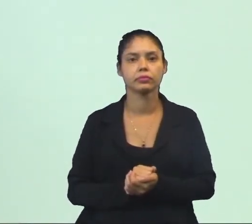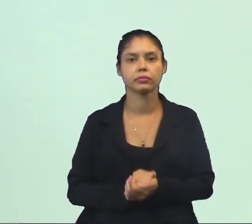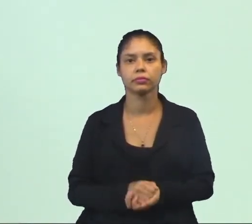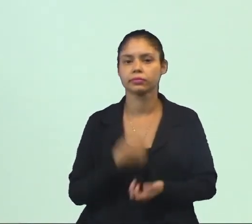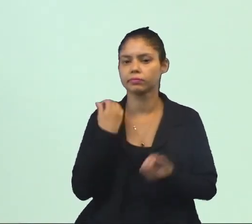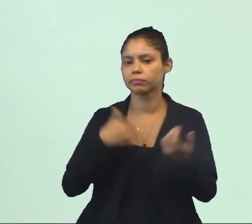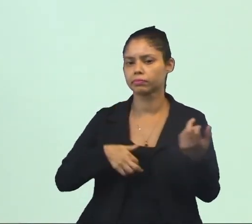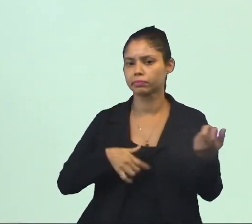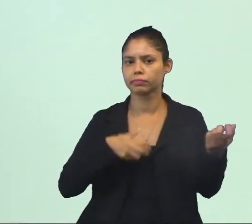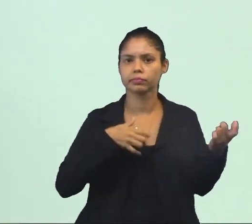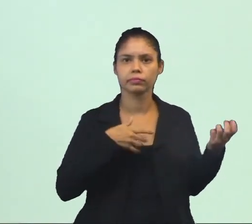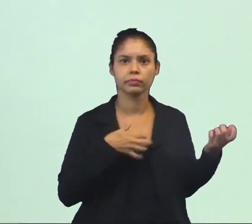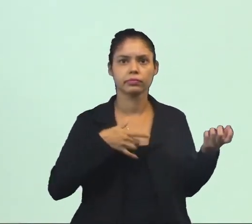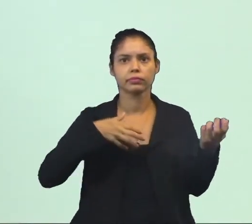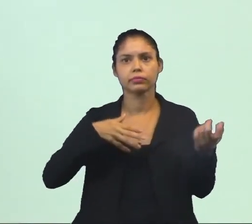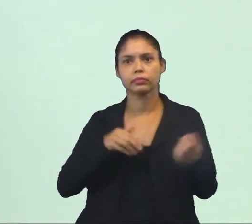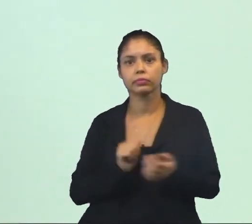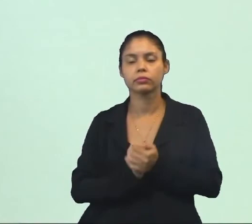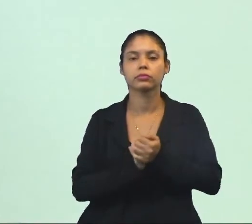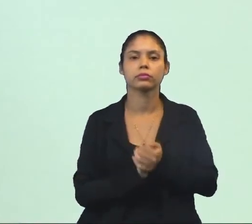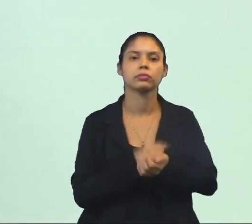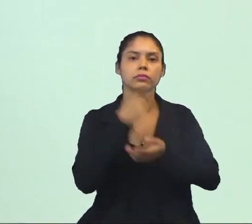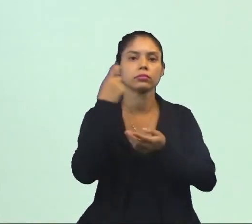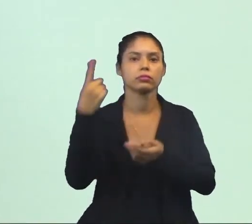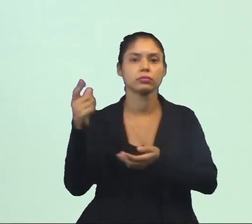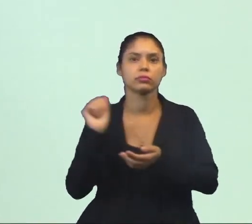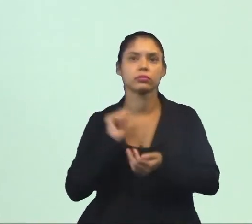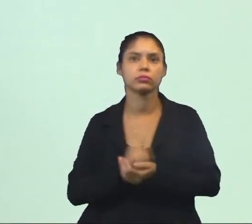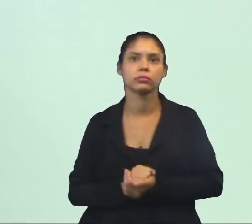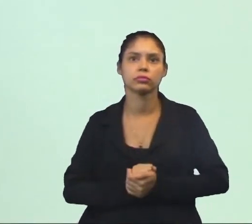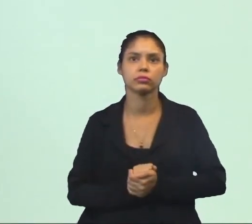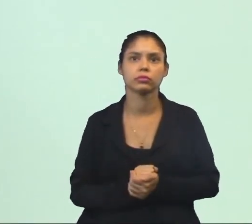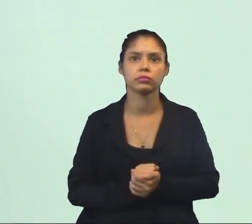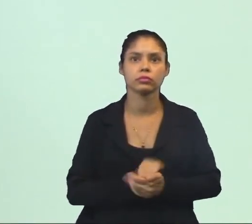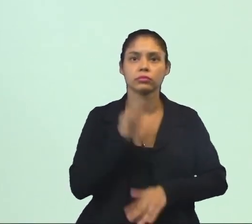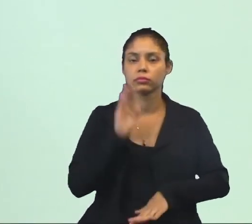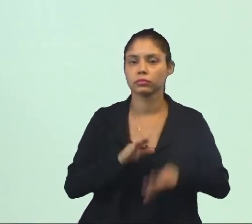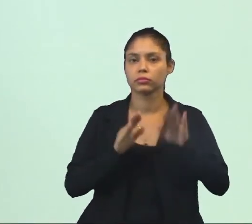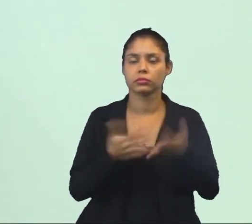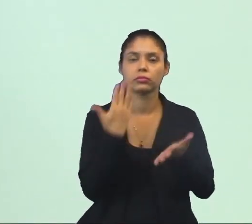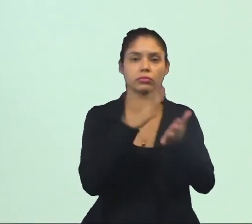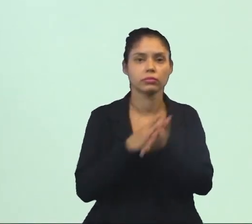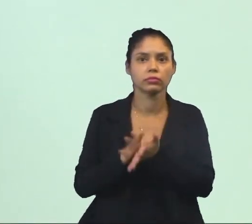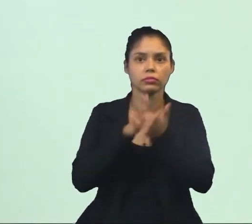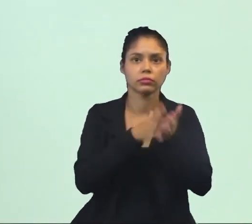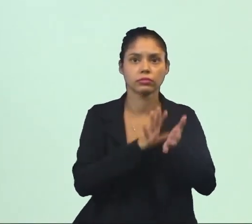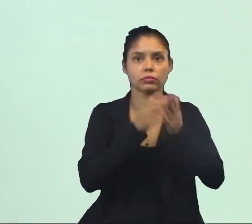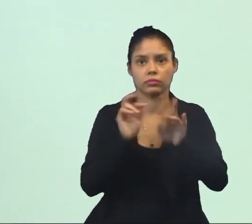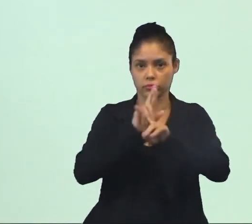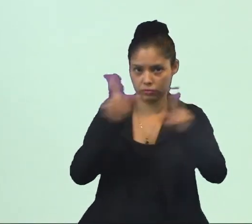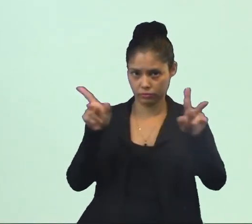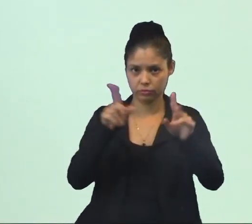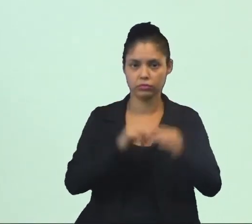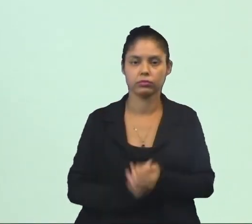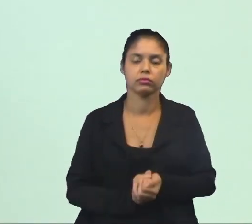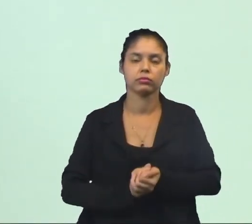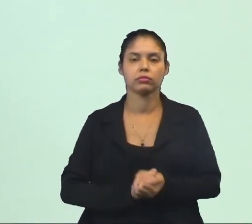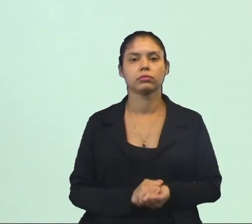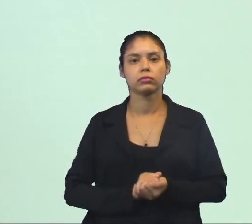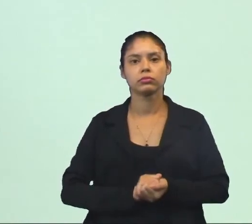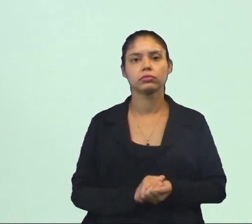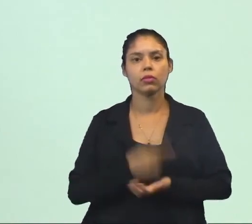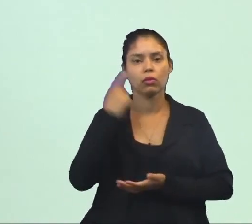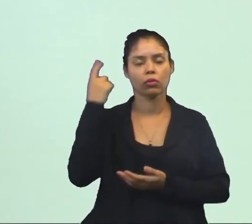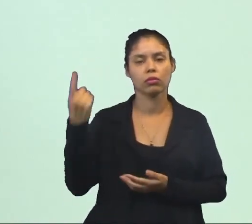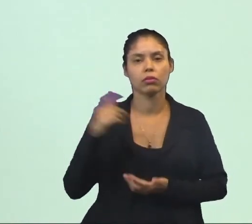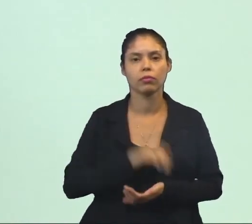tocando, você escuta um acordeon, escuta um bandolim, você vai saber ali que tem instrumento diferente fazendo